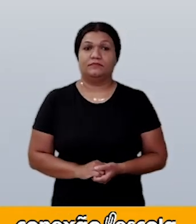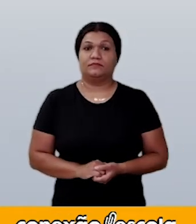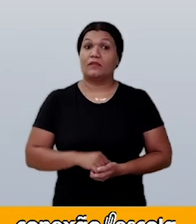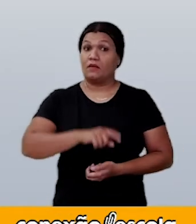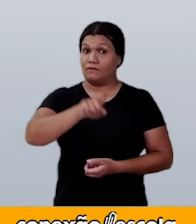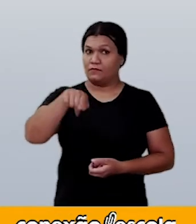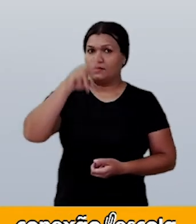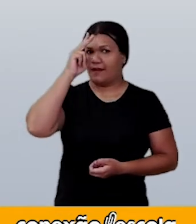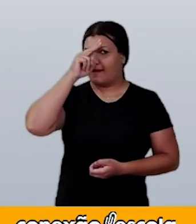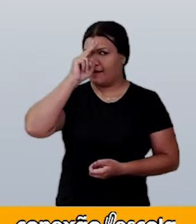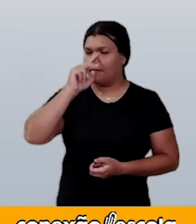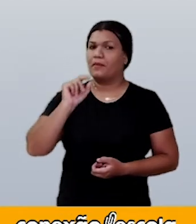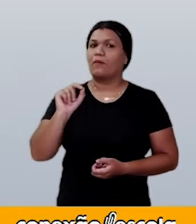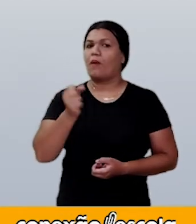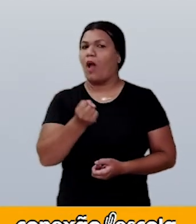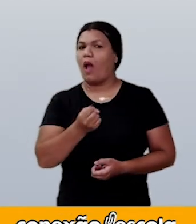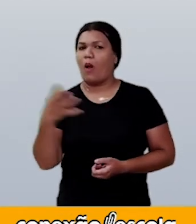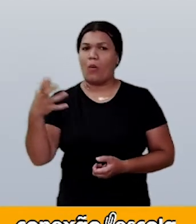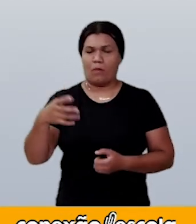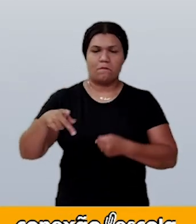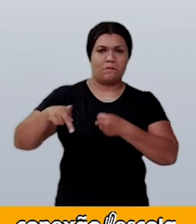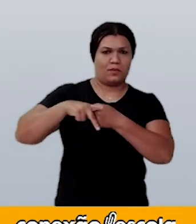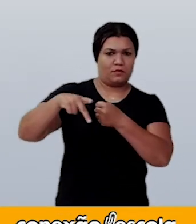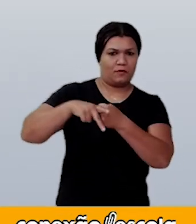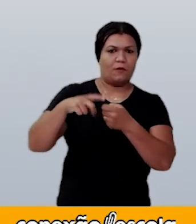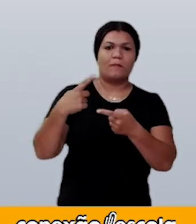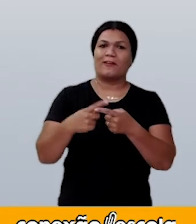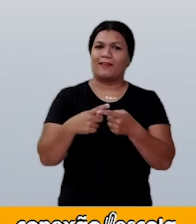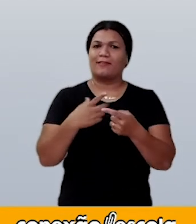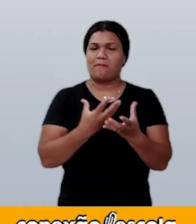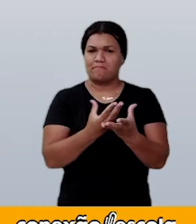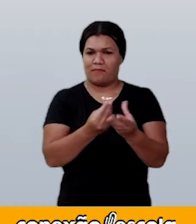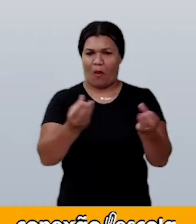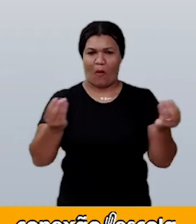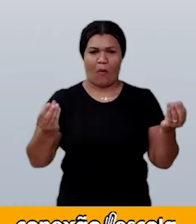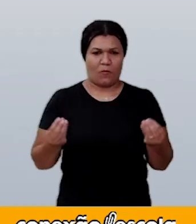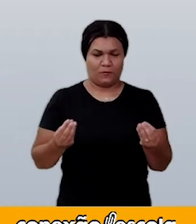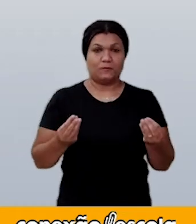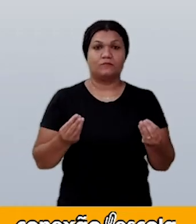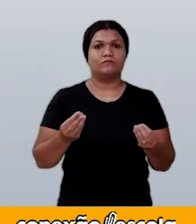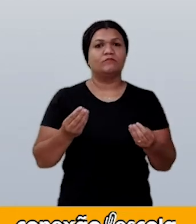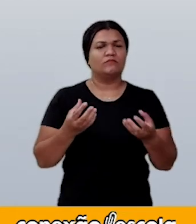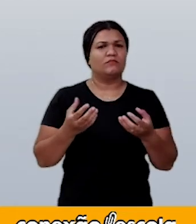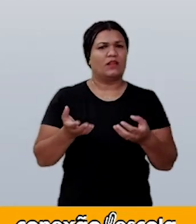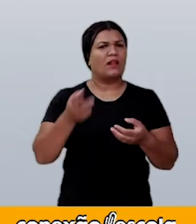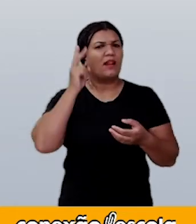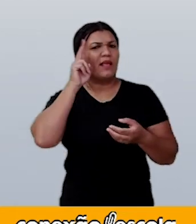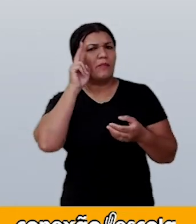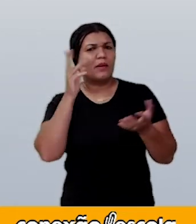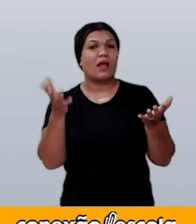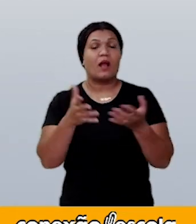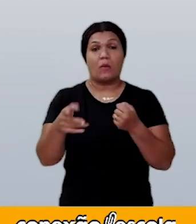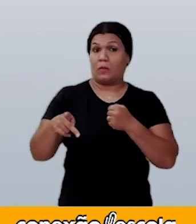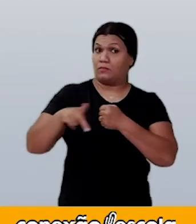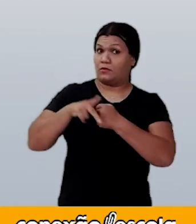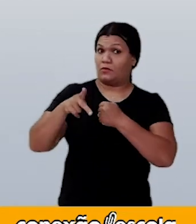Para você lembrar, então, alguns pronomes, porque são vários, vamos recordar aqui. Os